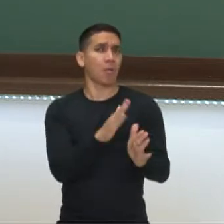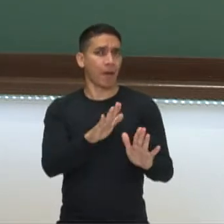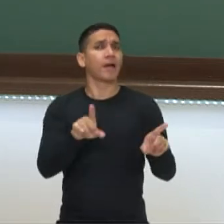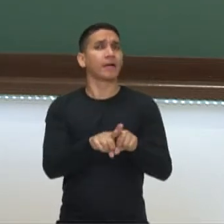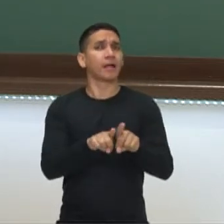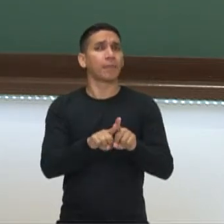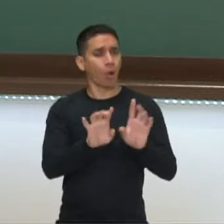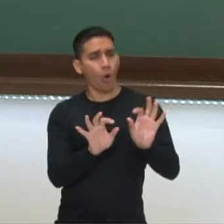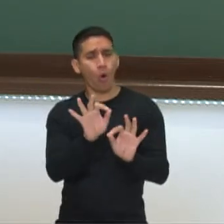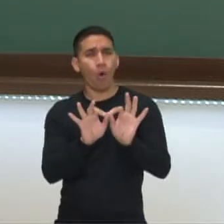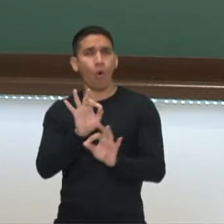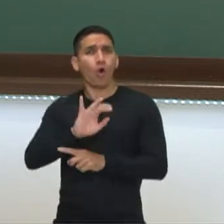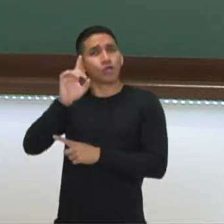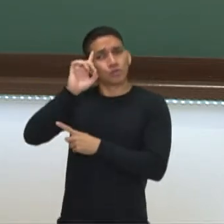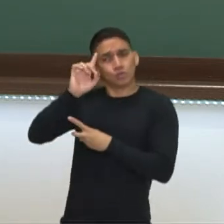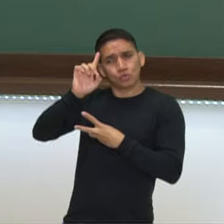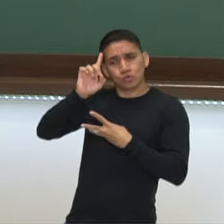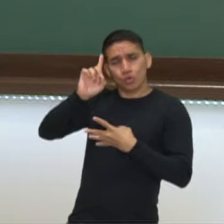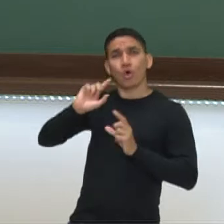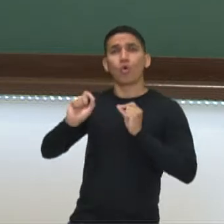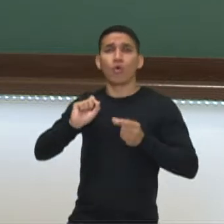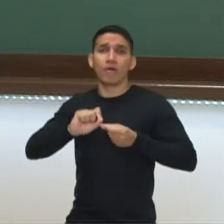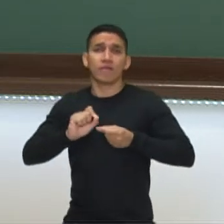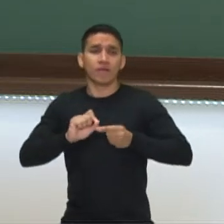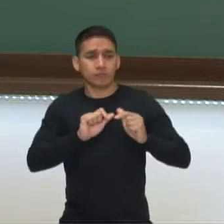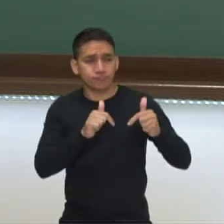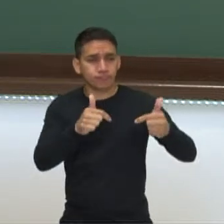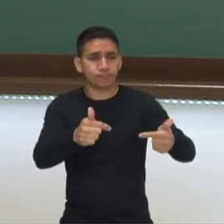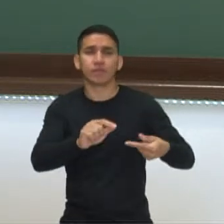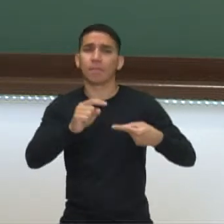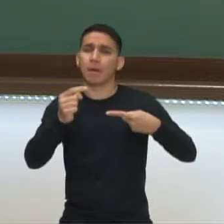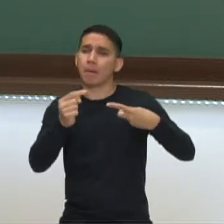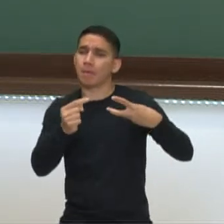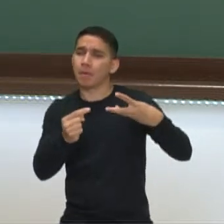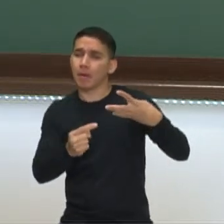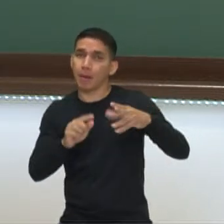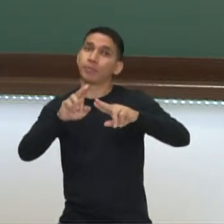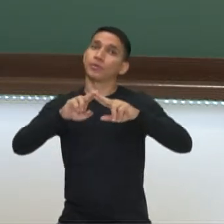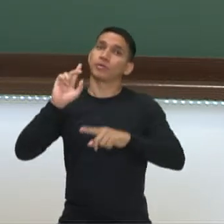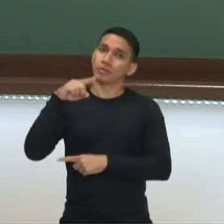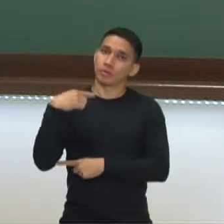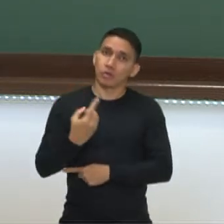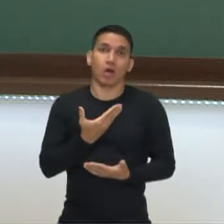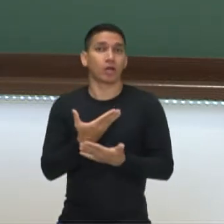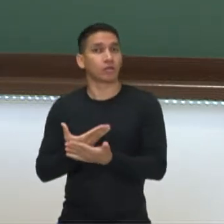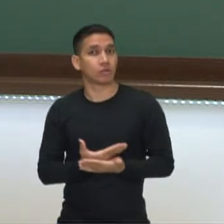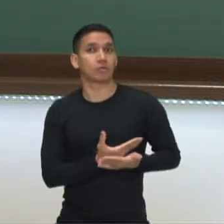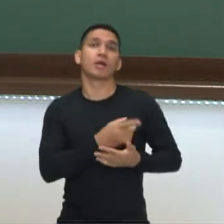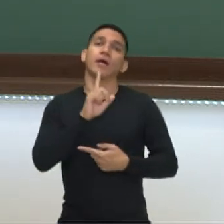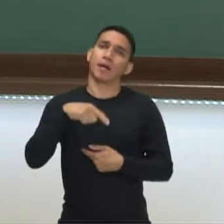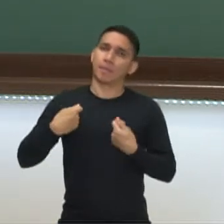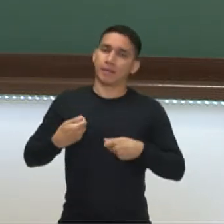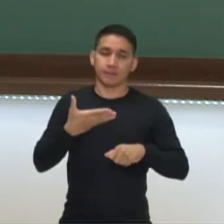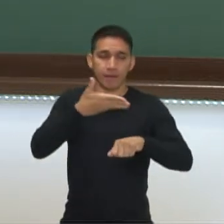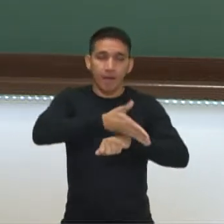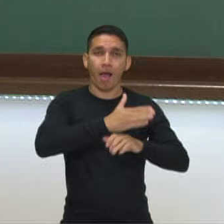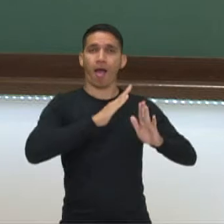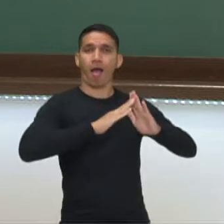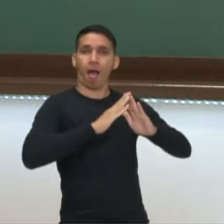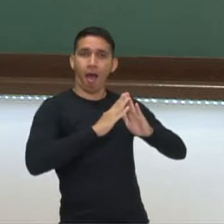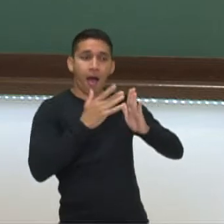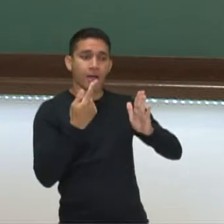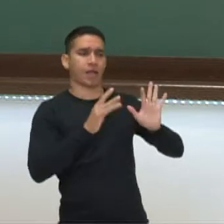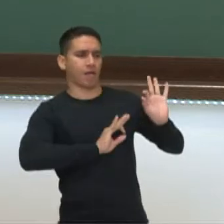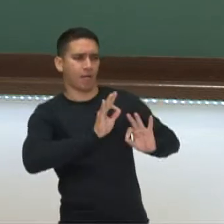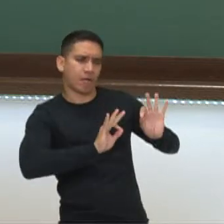as tarefas do nosso dia a dia, Afinal de contas, nós somos estudantes, nós temos as tarefas de casa, temos uma série